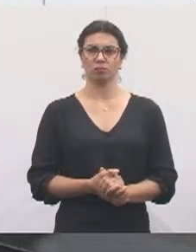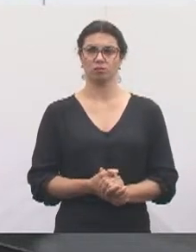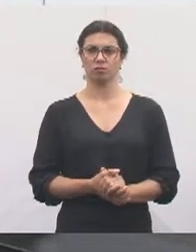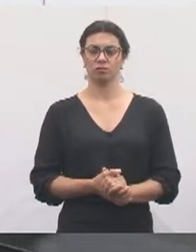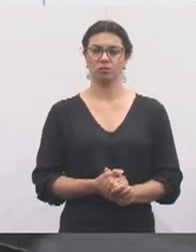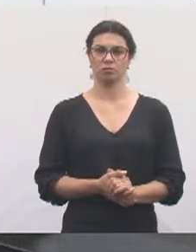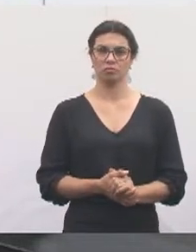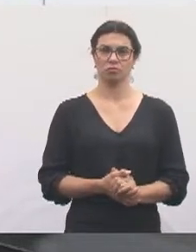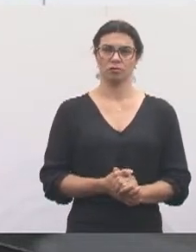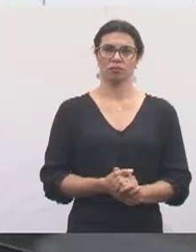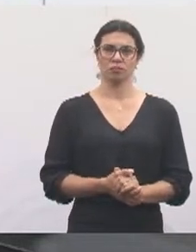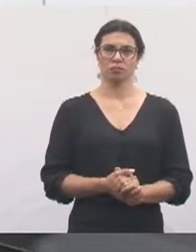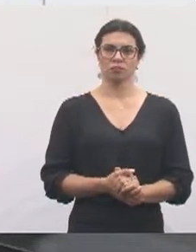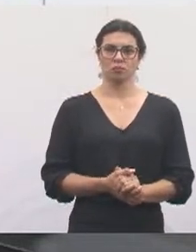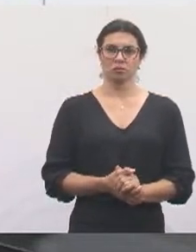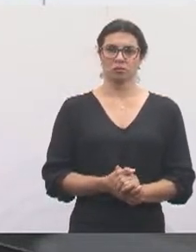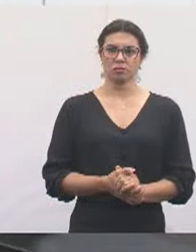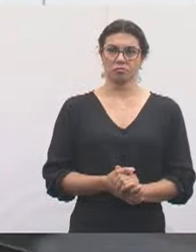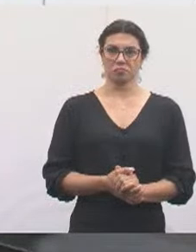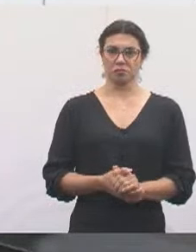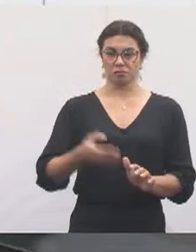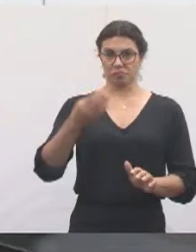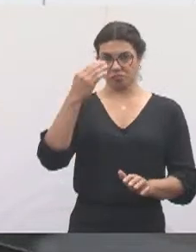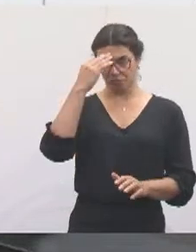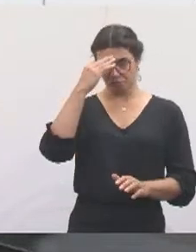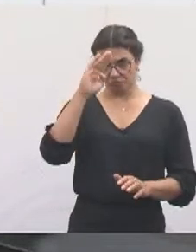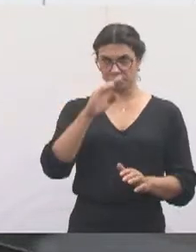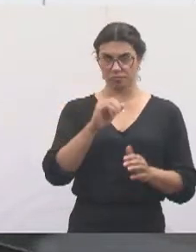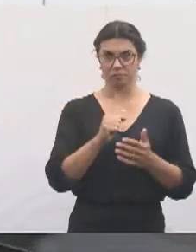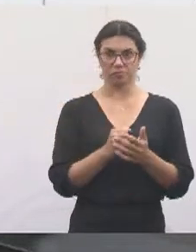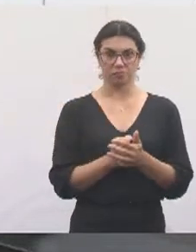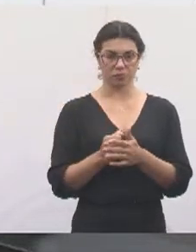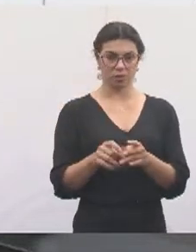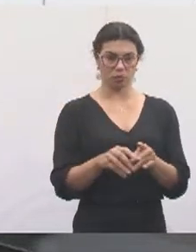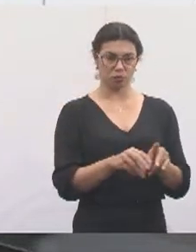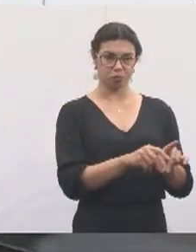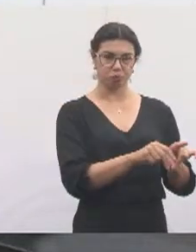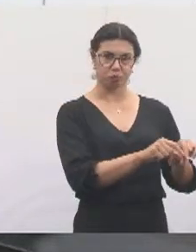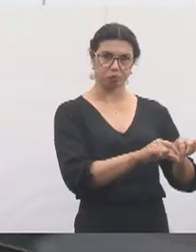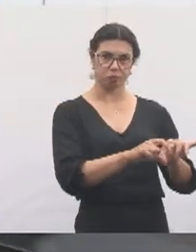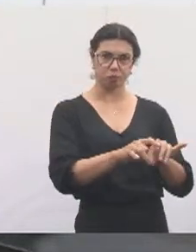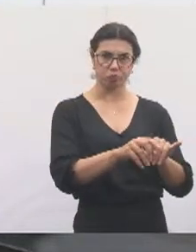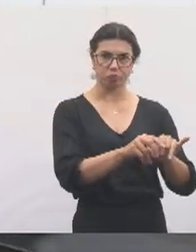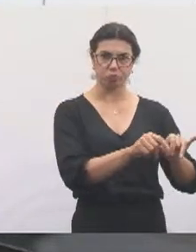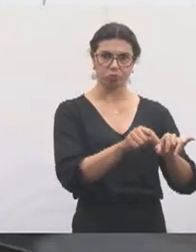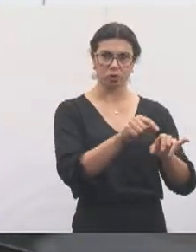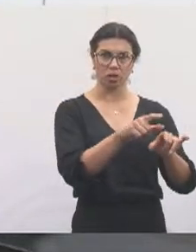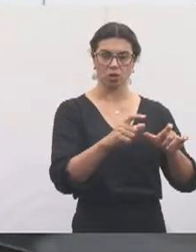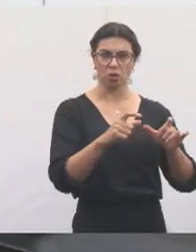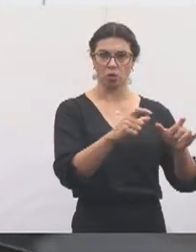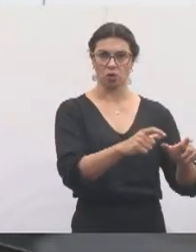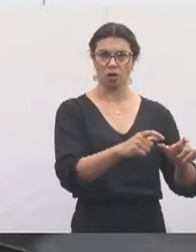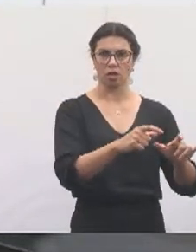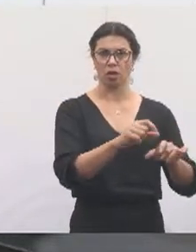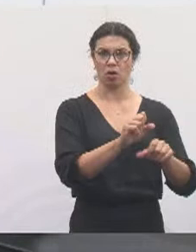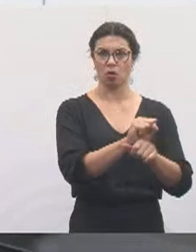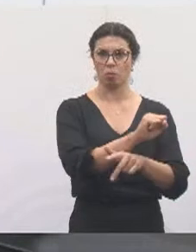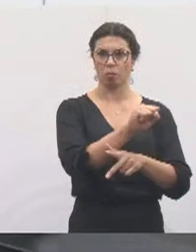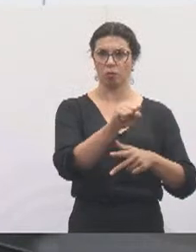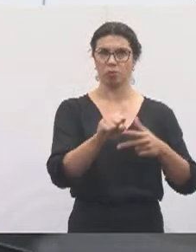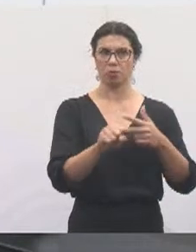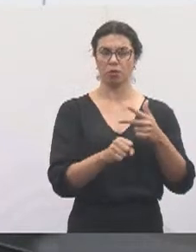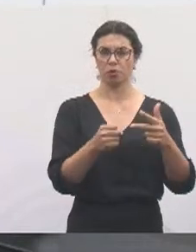solo predominantemente arenoso causando deslizamento o poder público municipal possui laudo